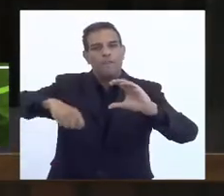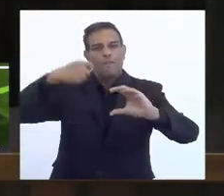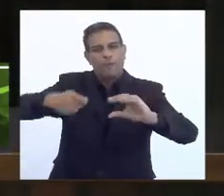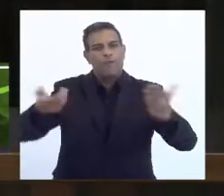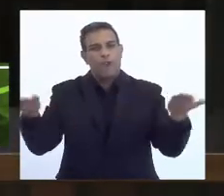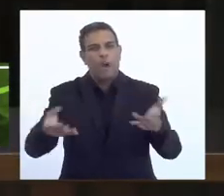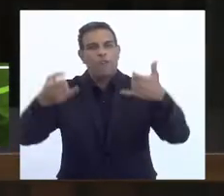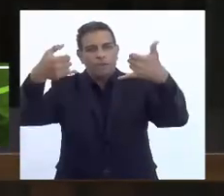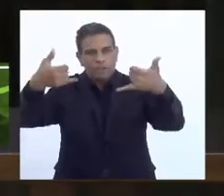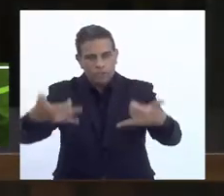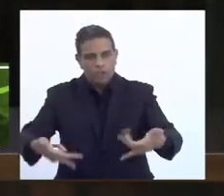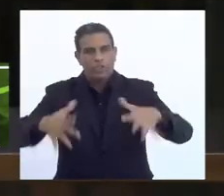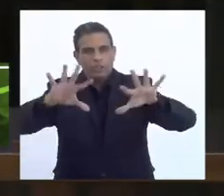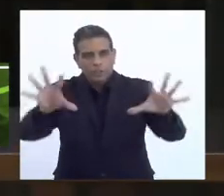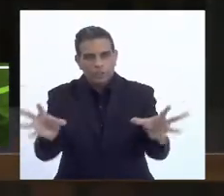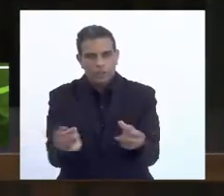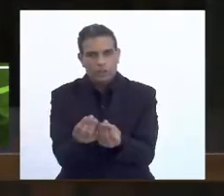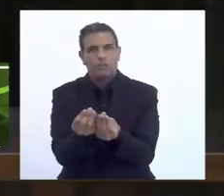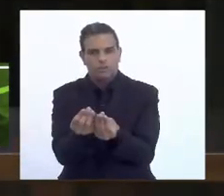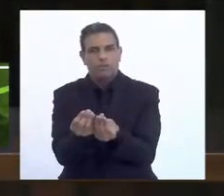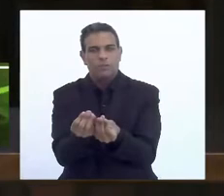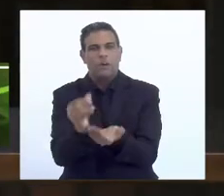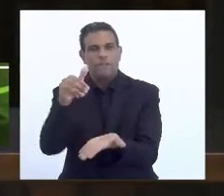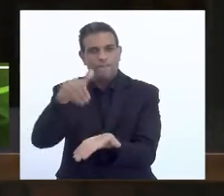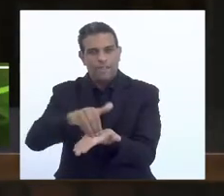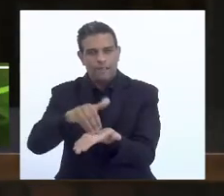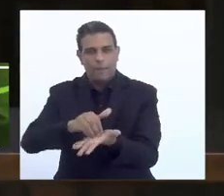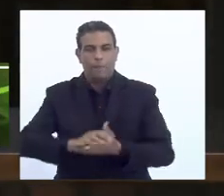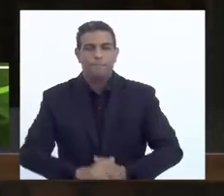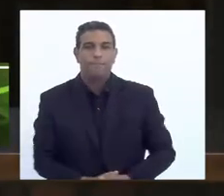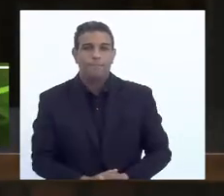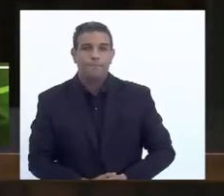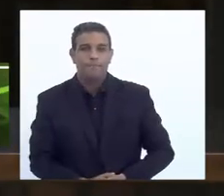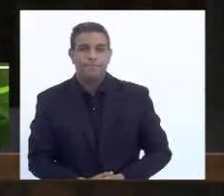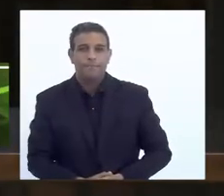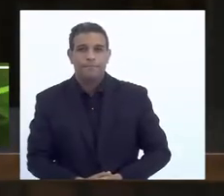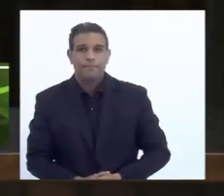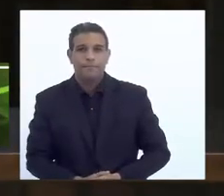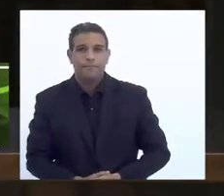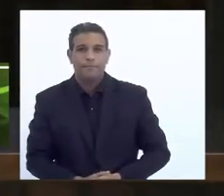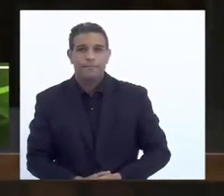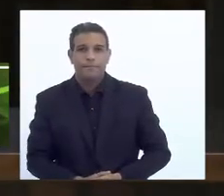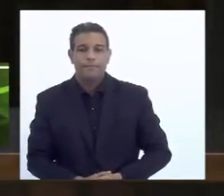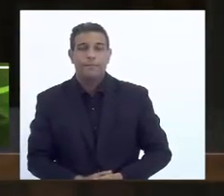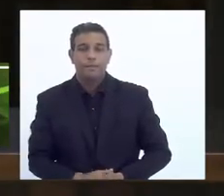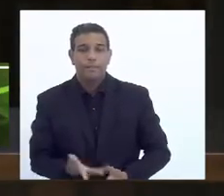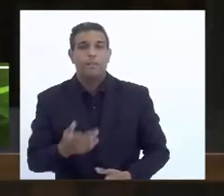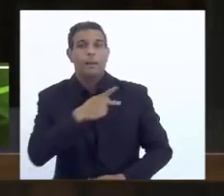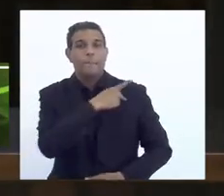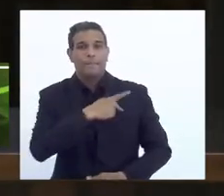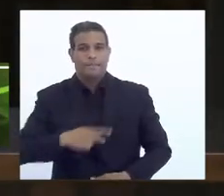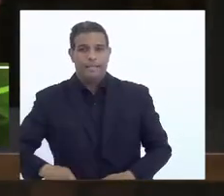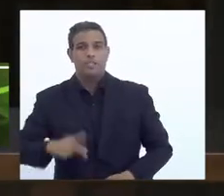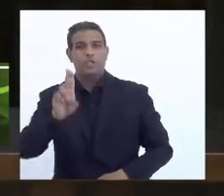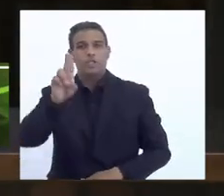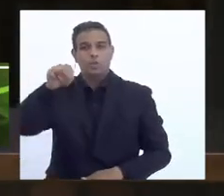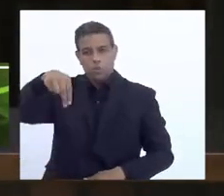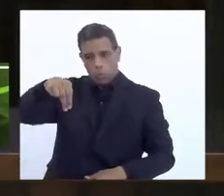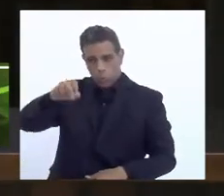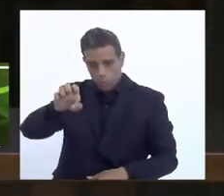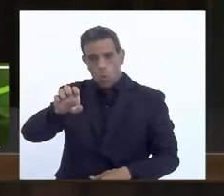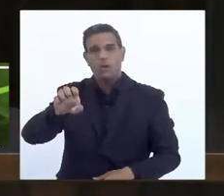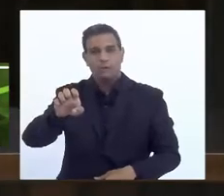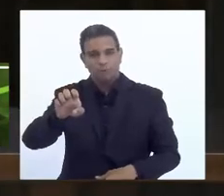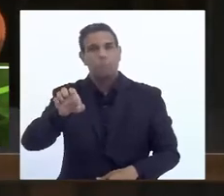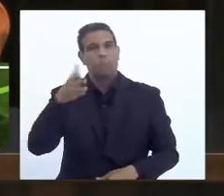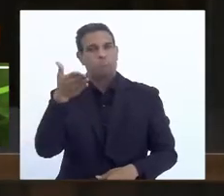vamos apresentar ao final das falas. E a presidenta da UNE também, aqui está